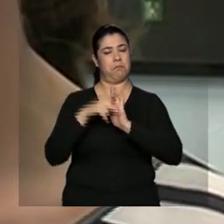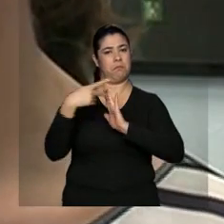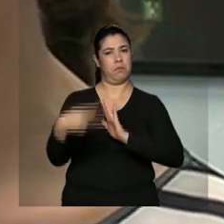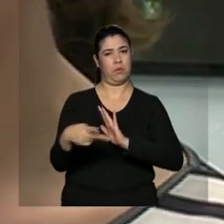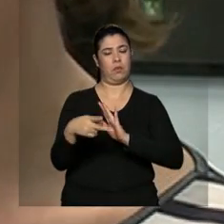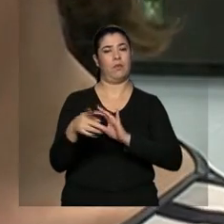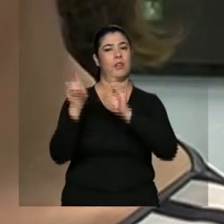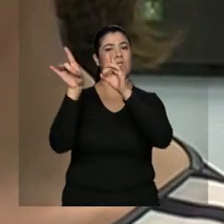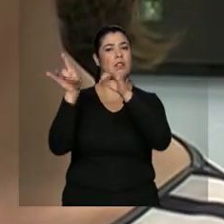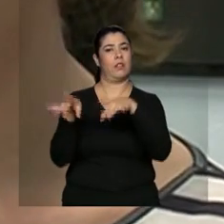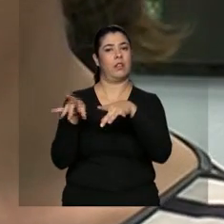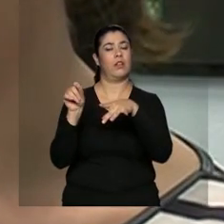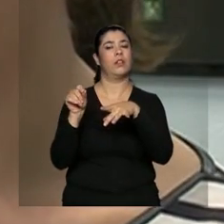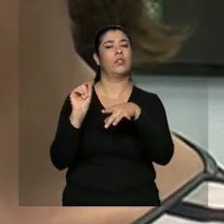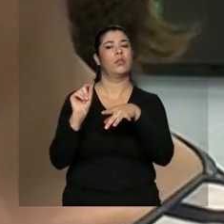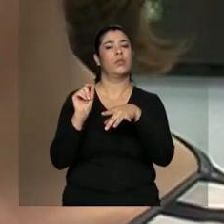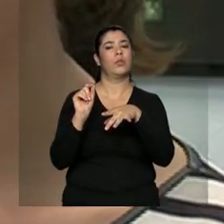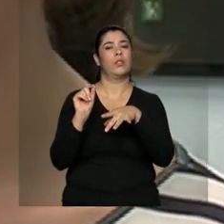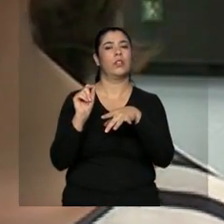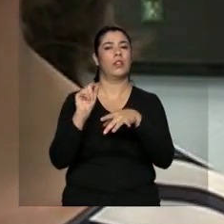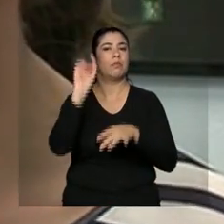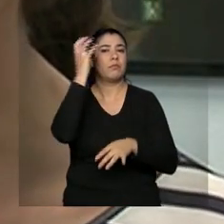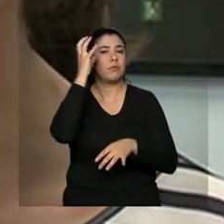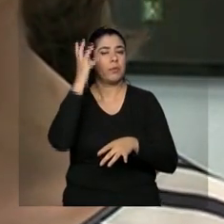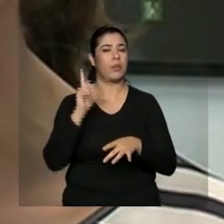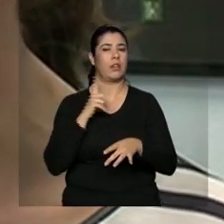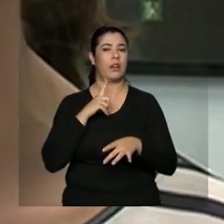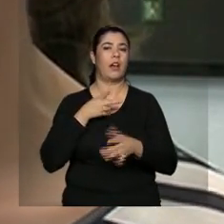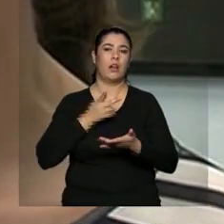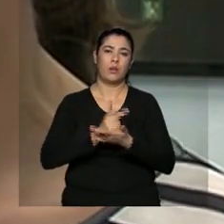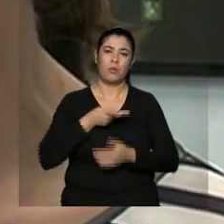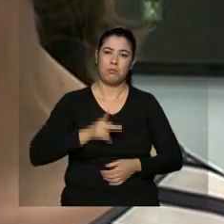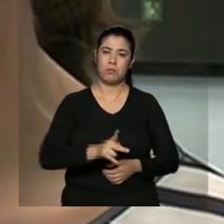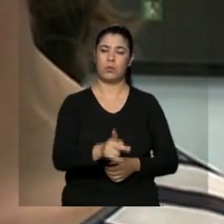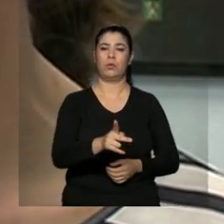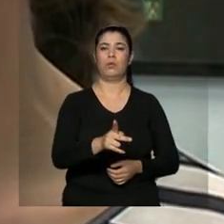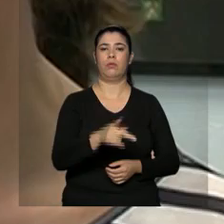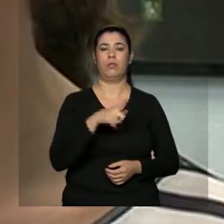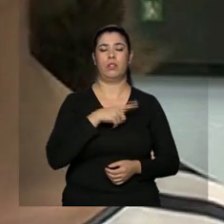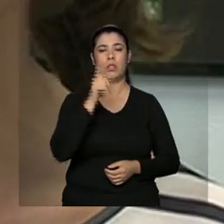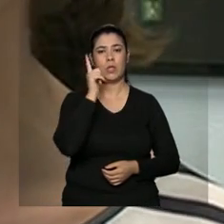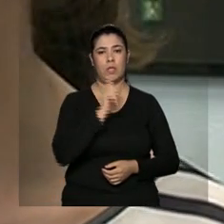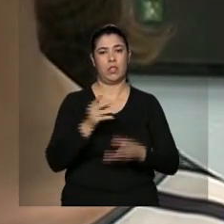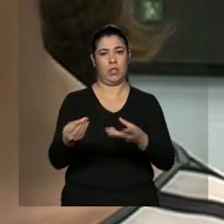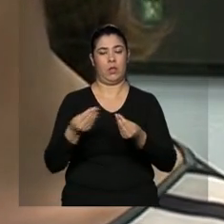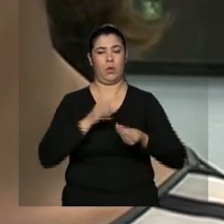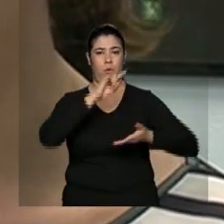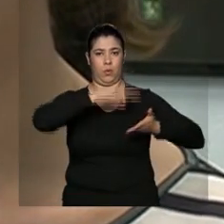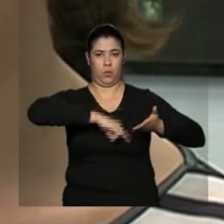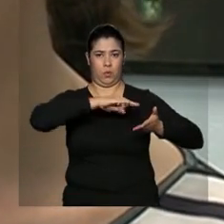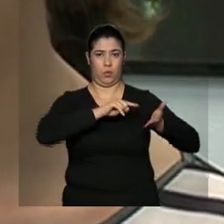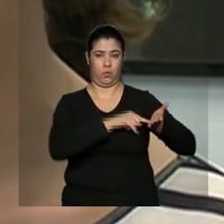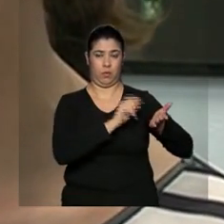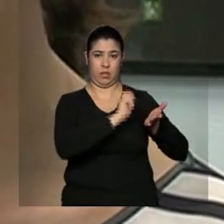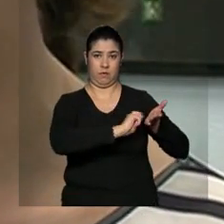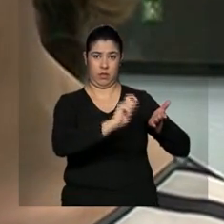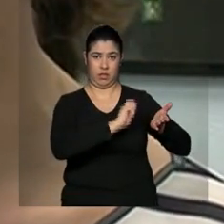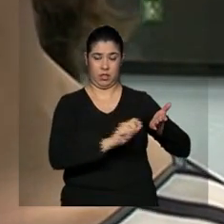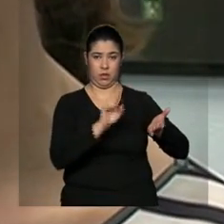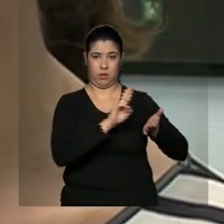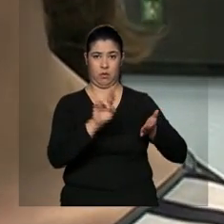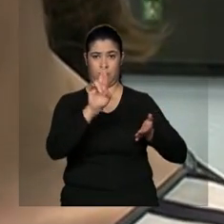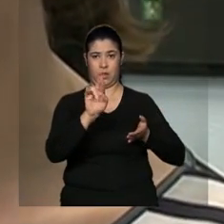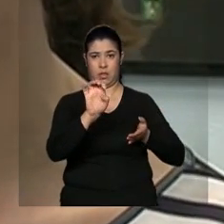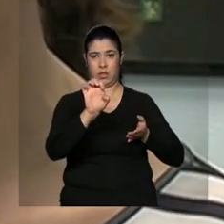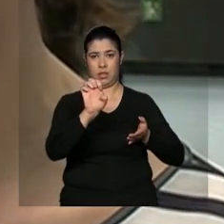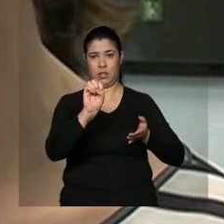deixa a condição, né, temporária para uma condição permanente. Ele ganha um documento e no documento vem escrito residente.